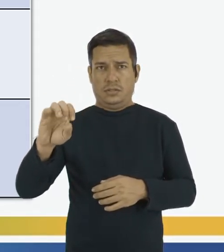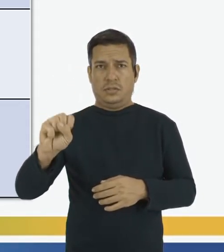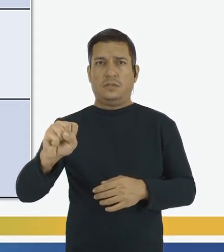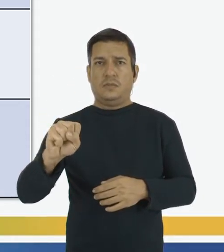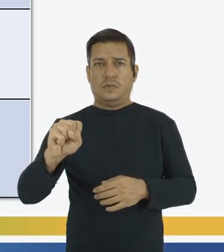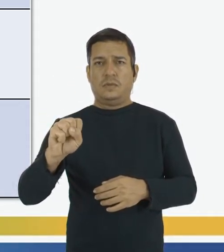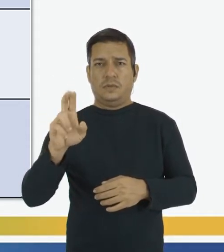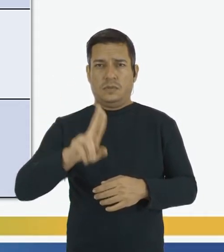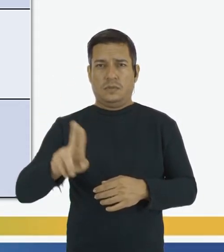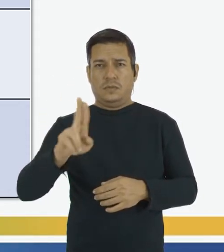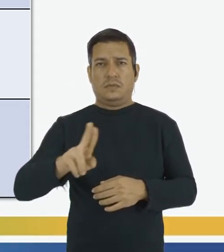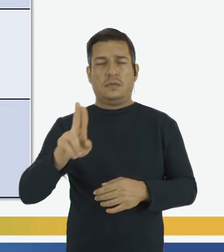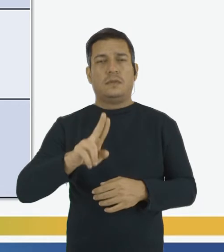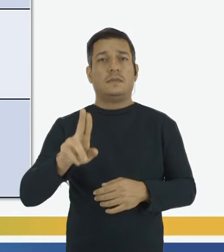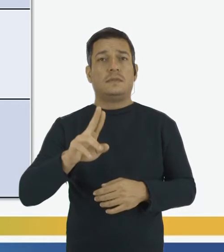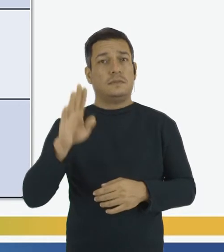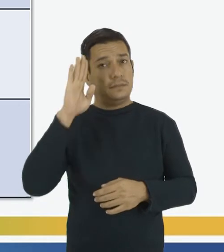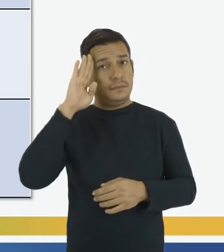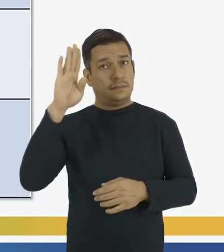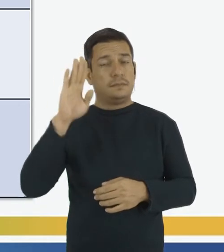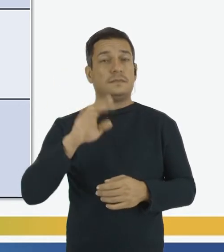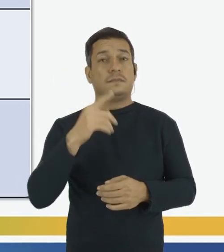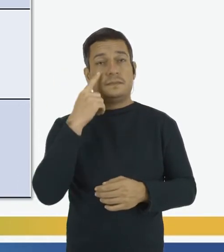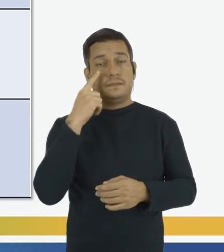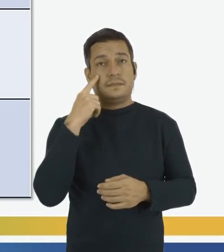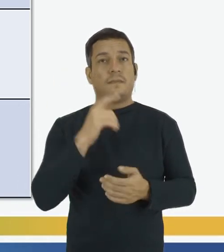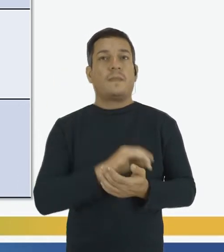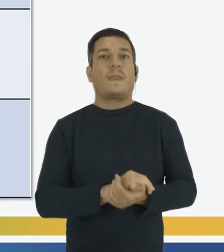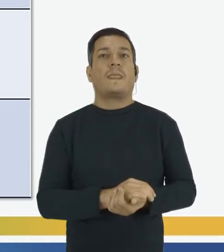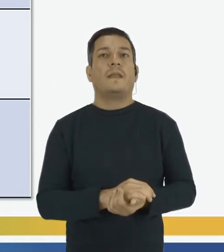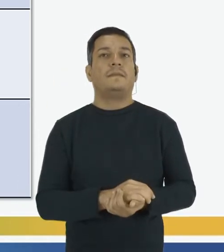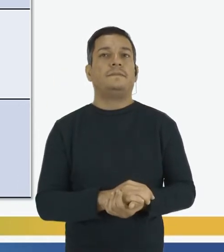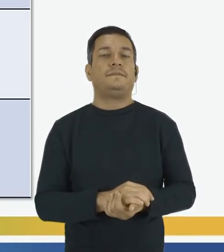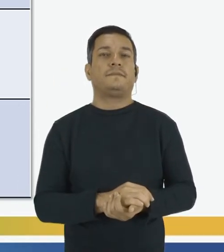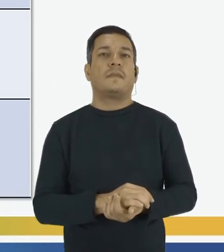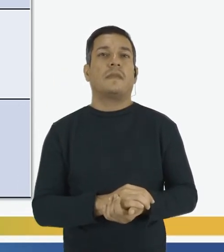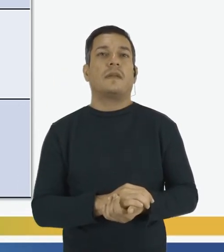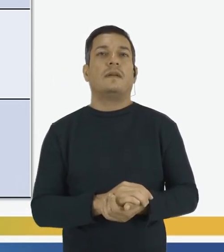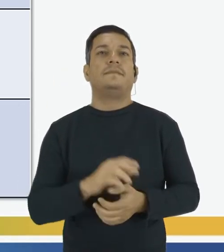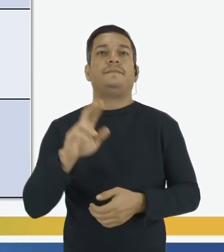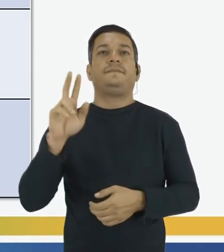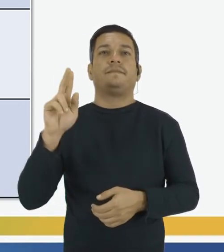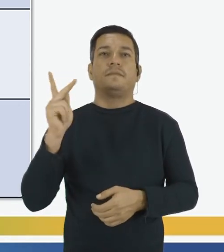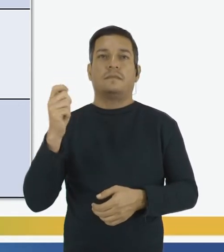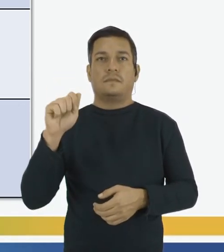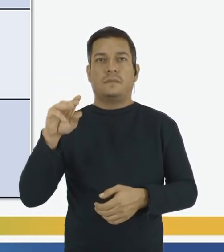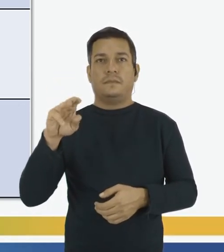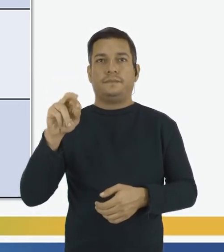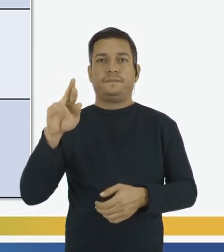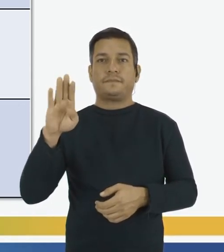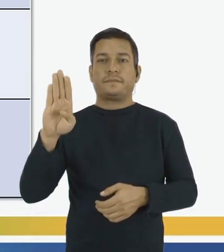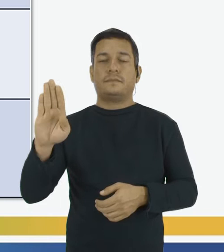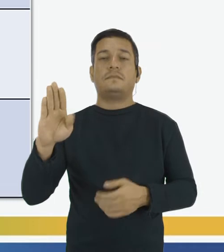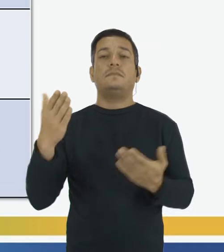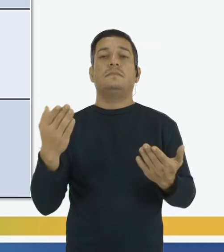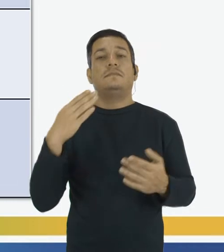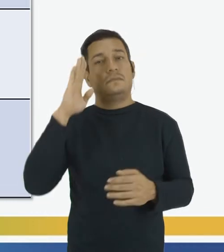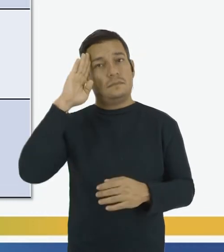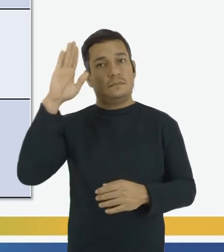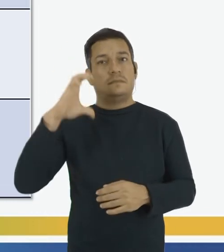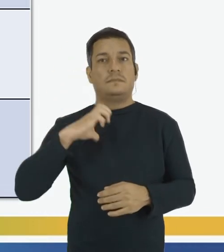que usava, né, esse princípio. Então, vamos lá. E no Código Hammurabi, qual é o princípio